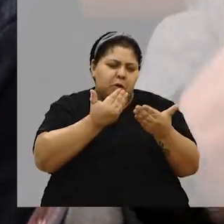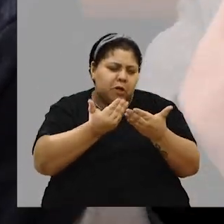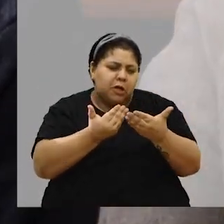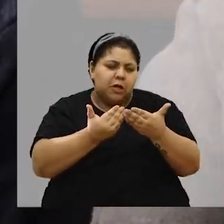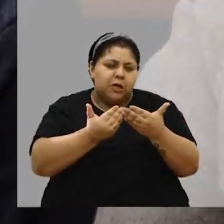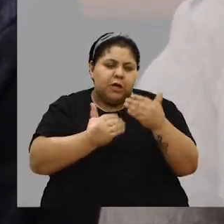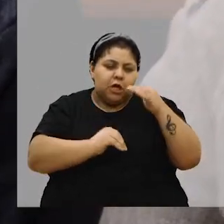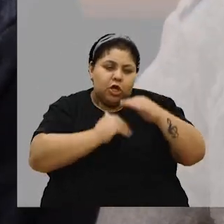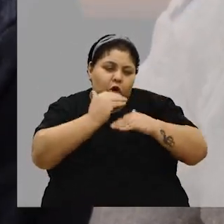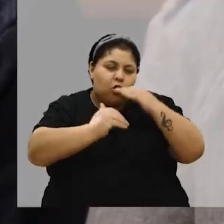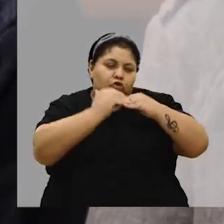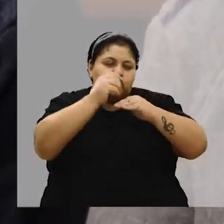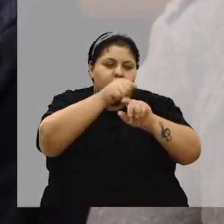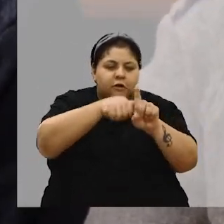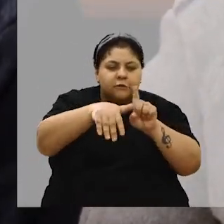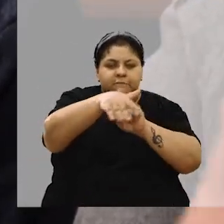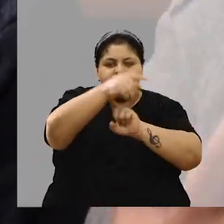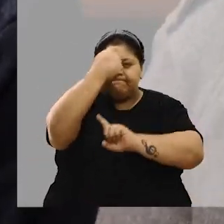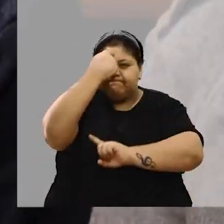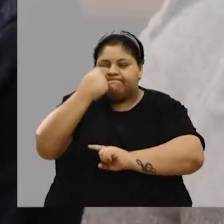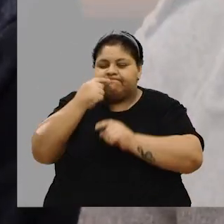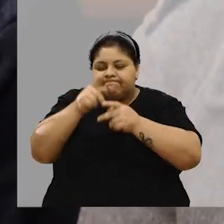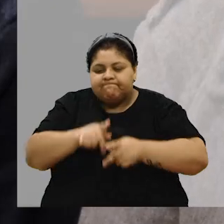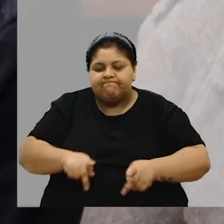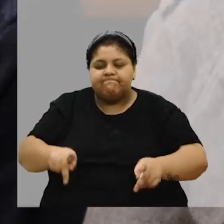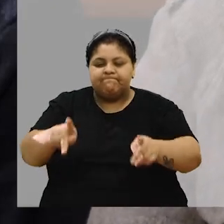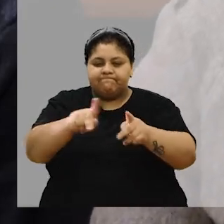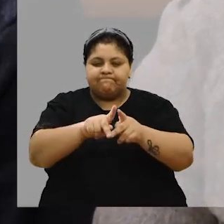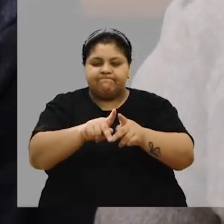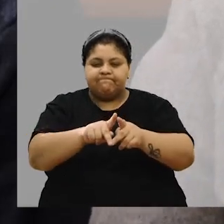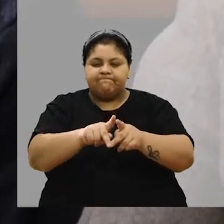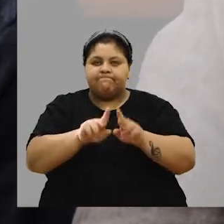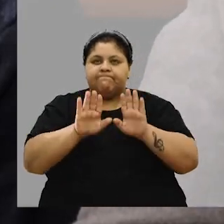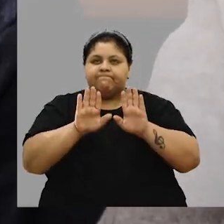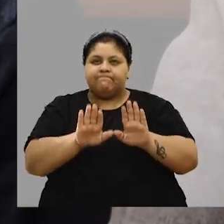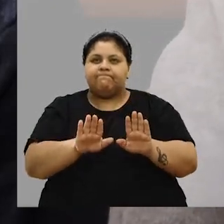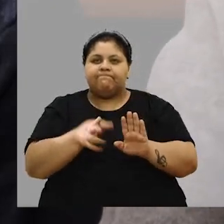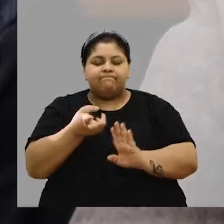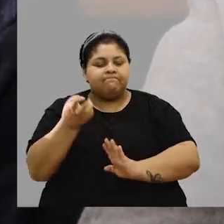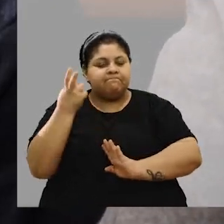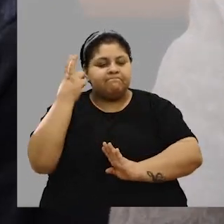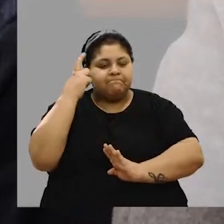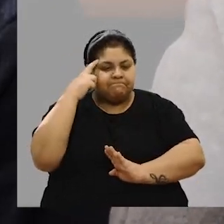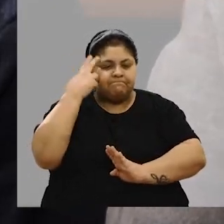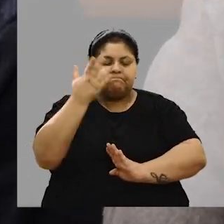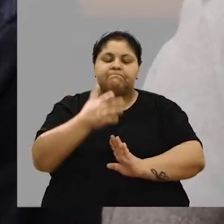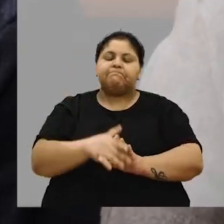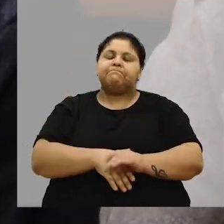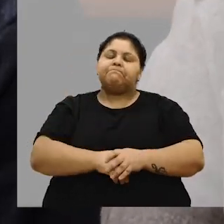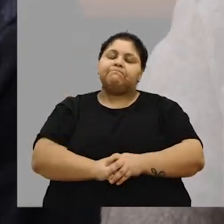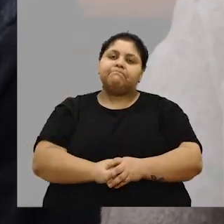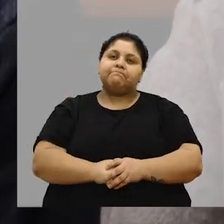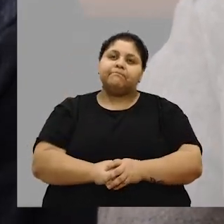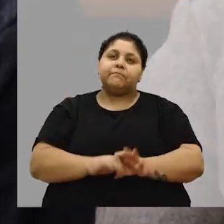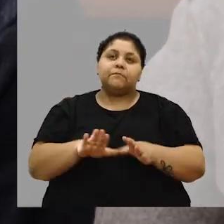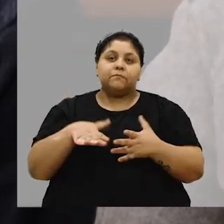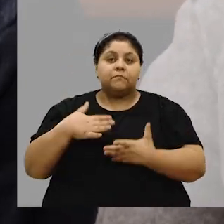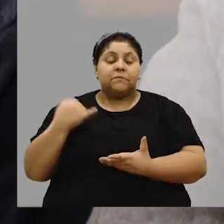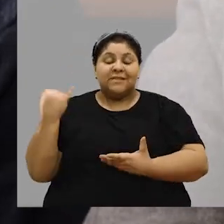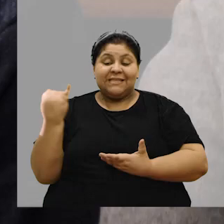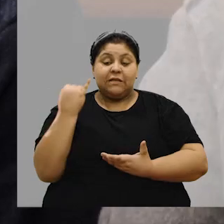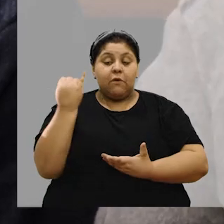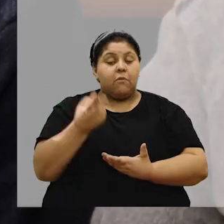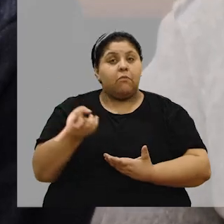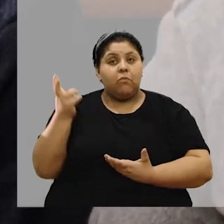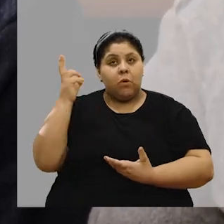questões que constroem a sociedade, que constroem a identidade de um povo, está ali na sua cultura. Então,